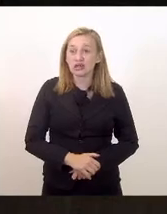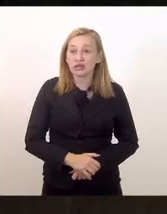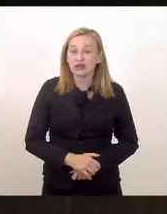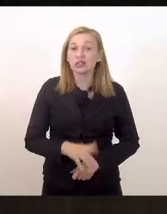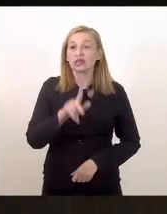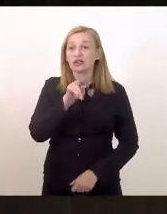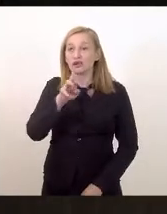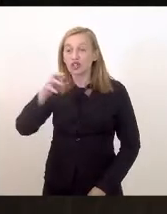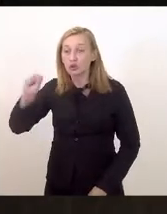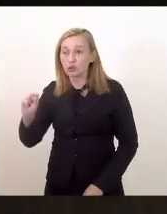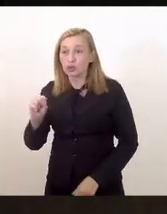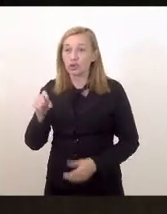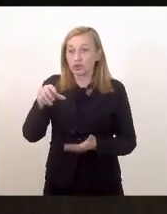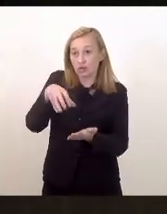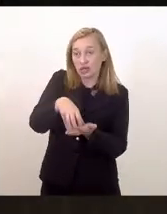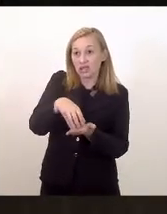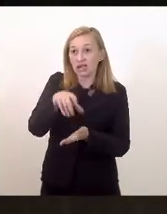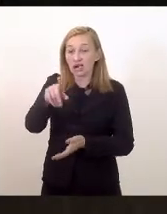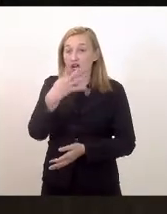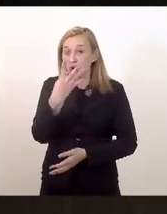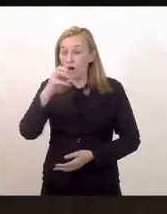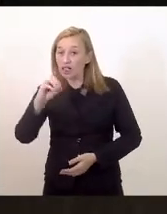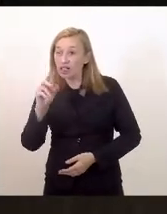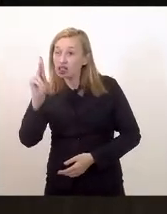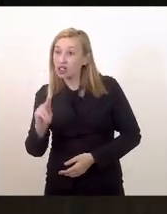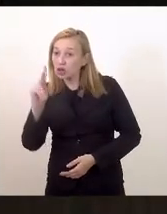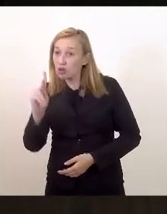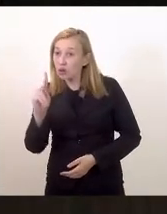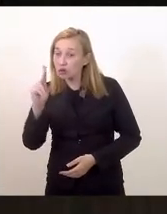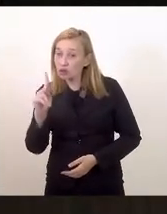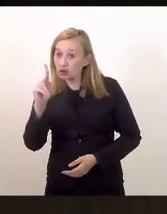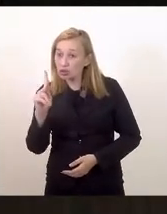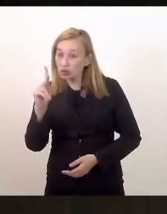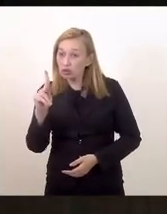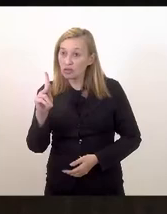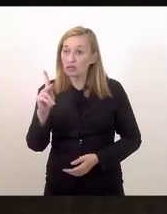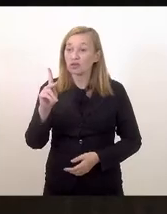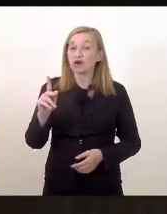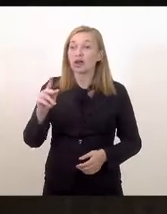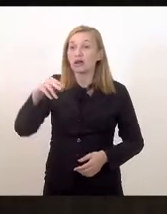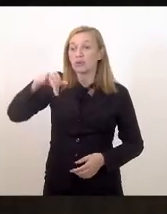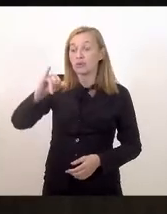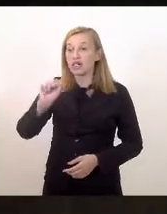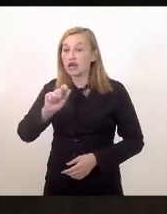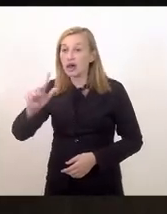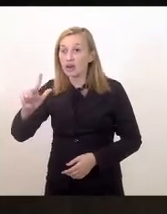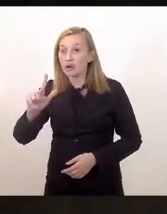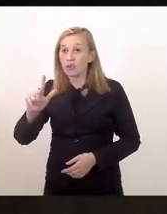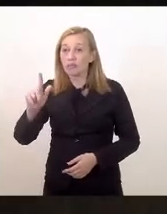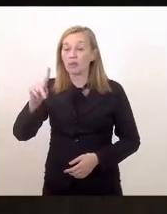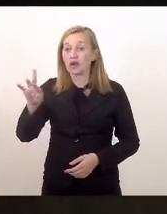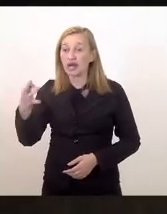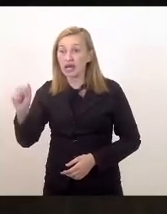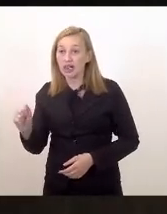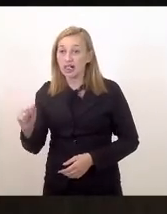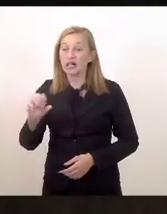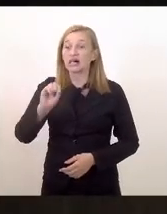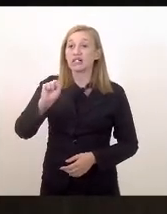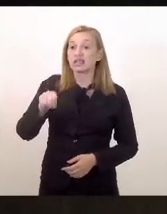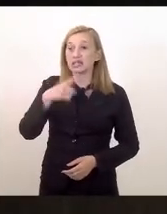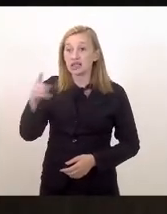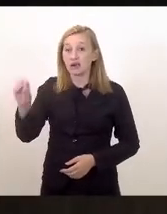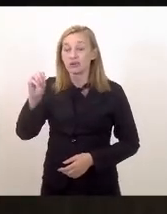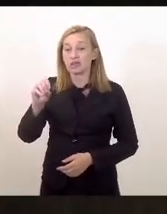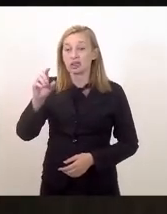é o centro ali, a 40 quilômetros de Vassouras fica Patino Alferes, Miguel Pereira, Mendes, Paulo de Fronten. São Sebastião dos Ferreiros. São Sebastião